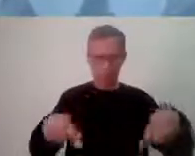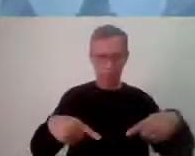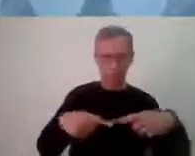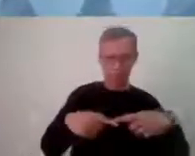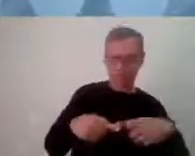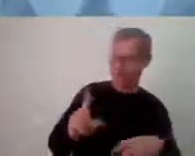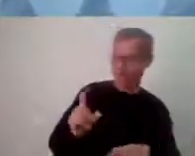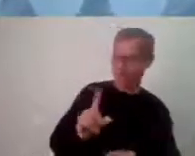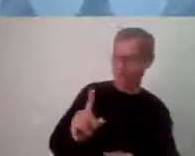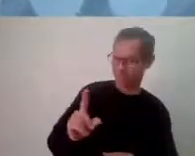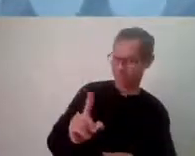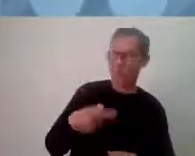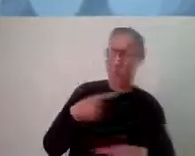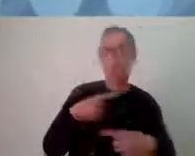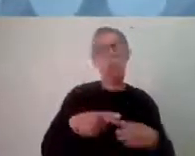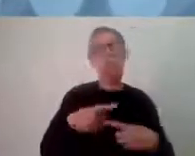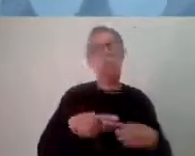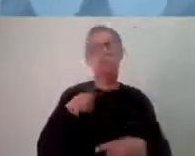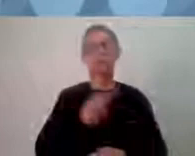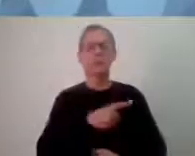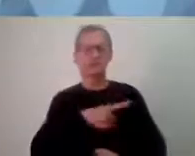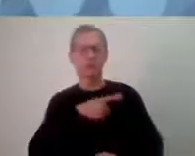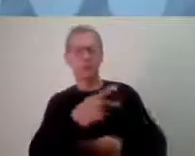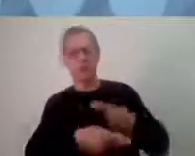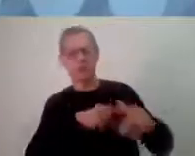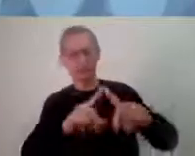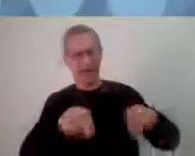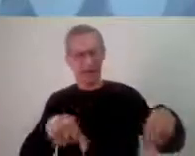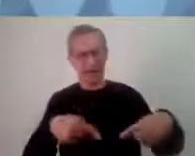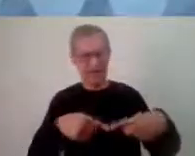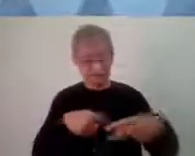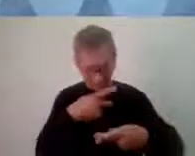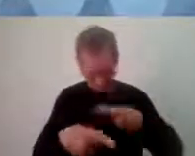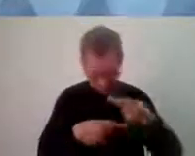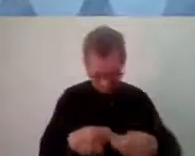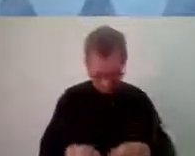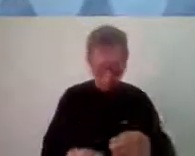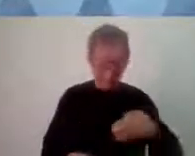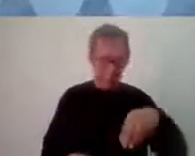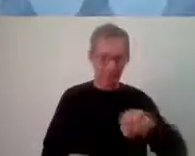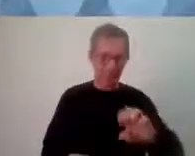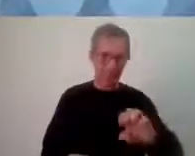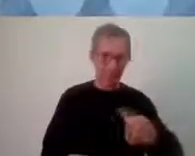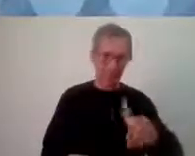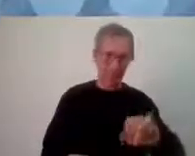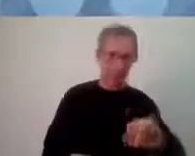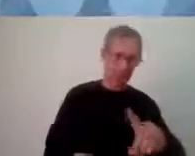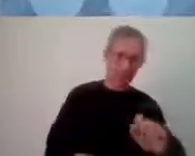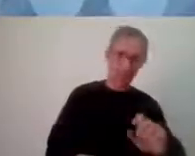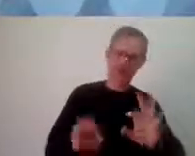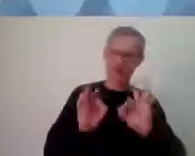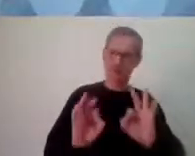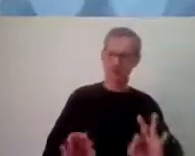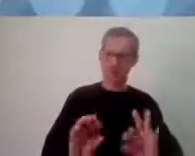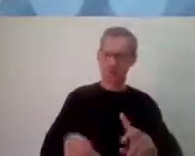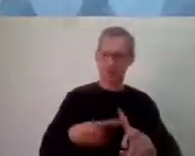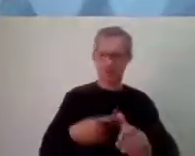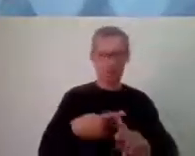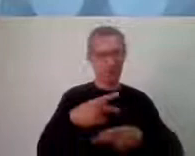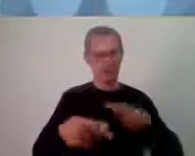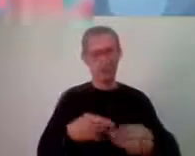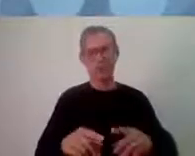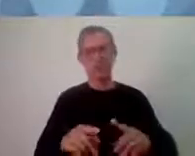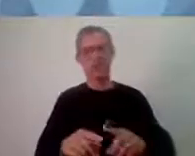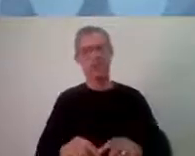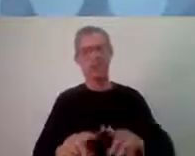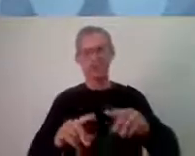Não é. Por quê? Quando a gente está falando de área, nós estamos falando de uma medida positiva. A gente não está falando de uma